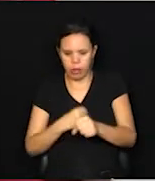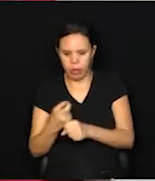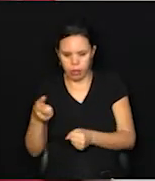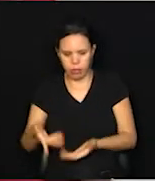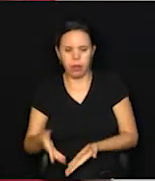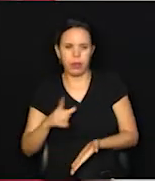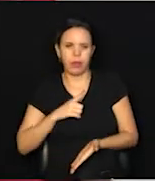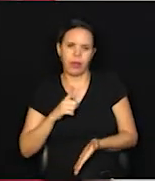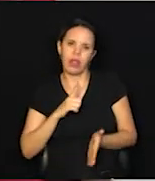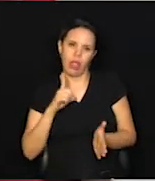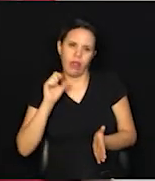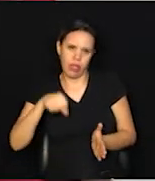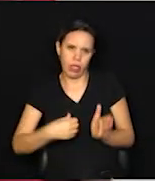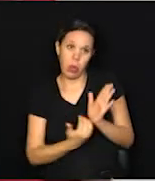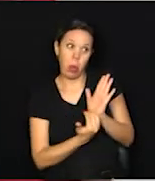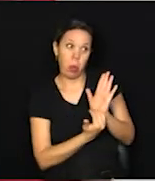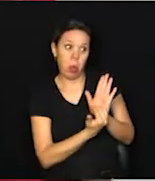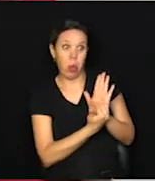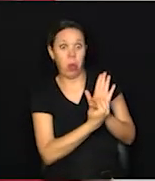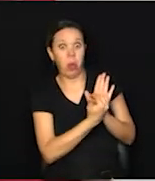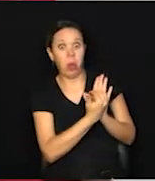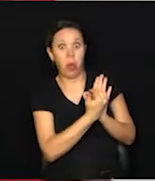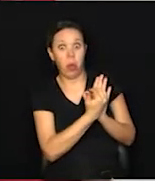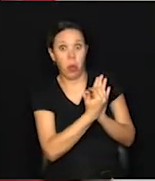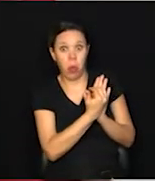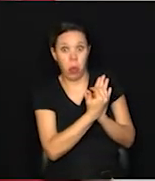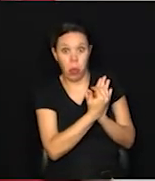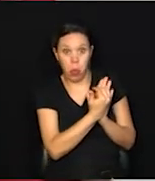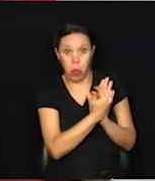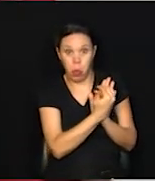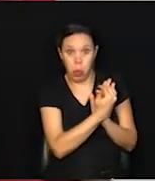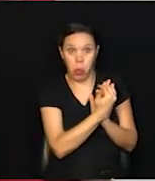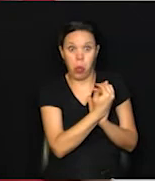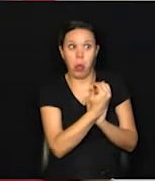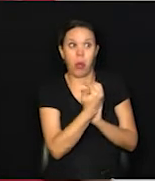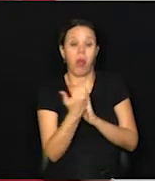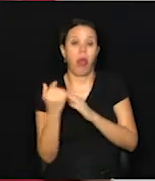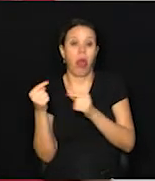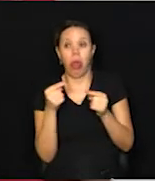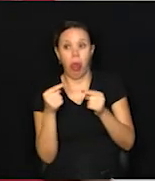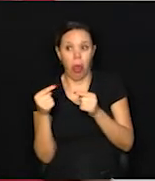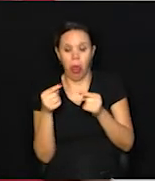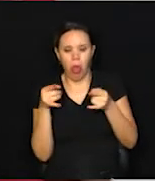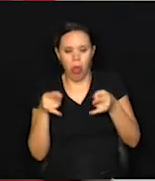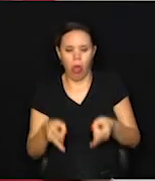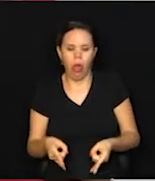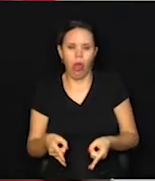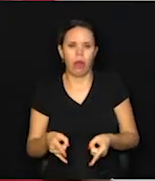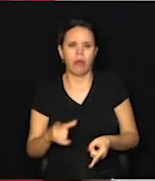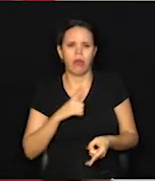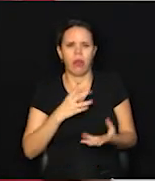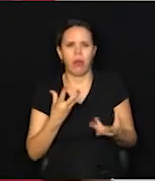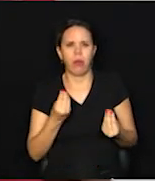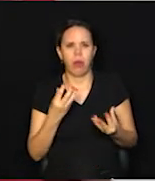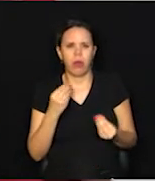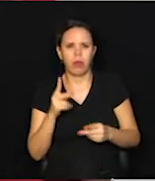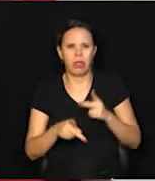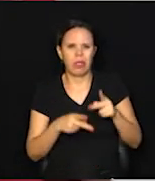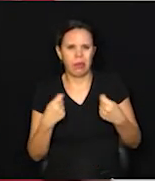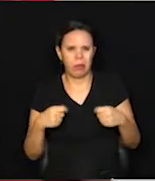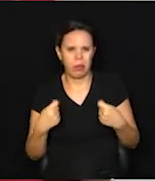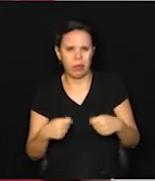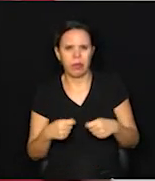momento realmente preocupante de disputa pelo mesmo leito, né? A gente tinha tanto paciente com